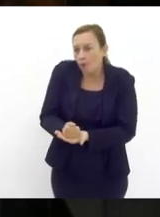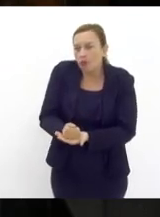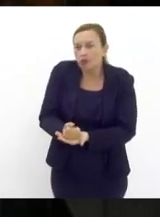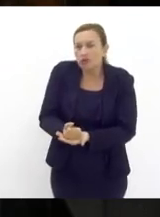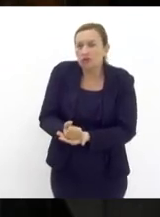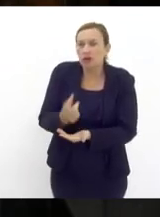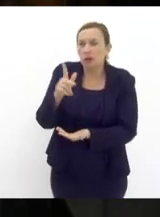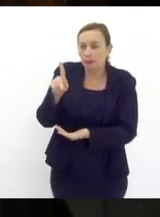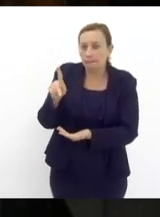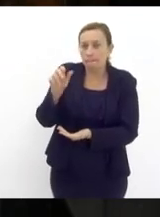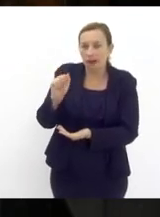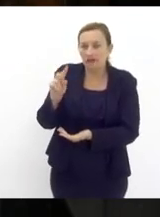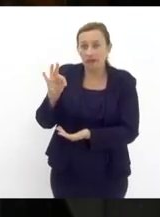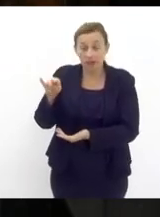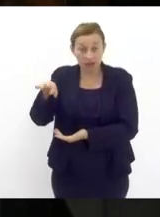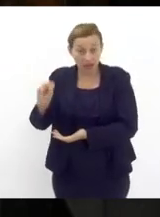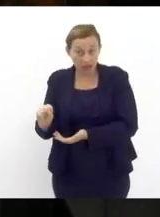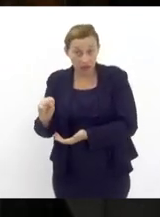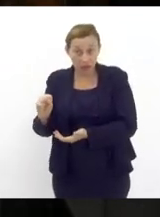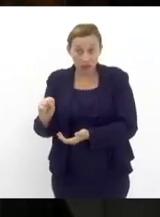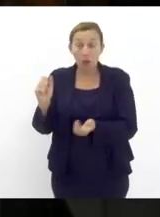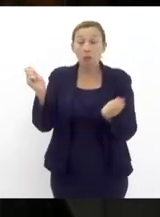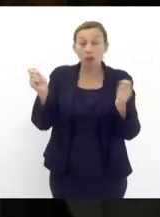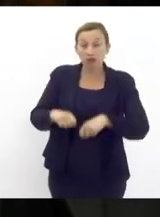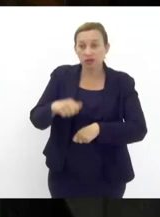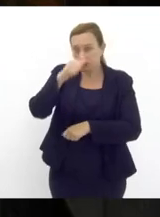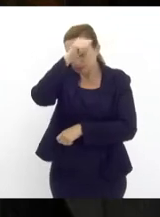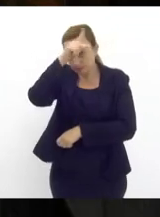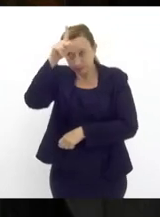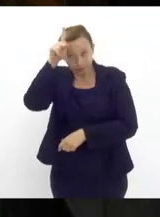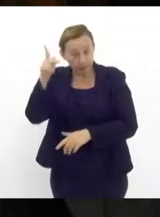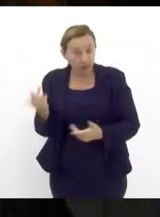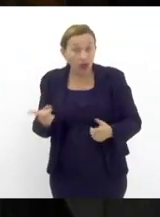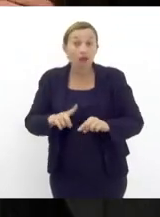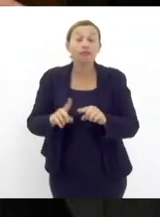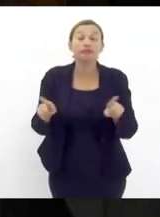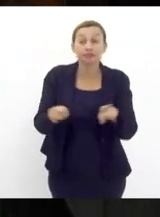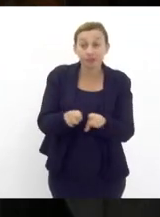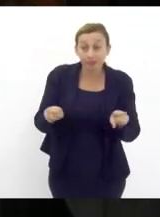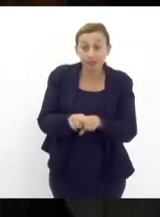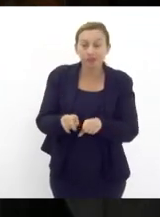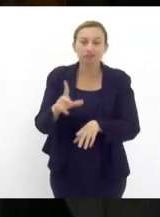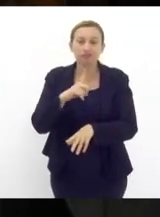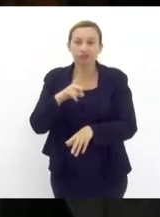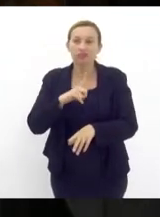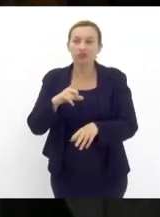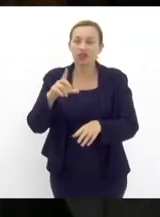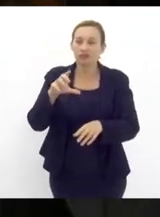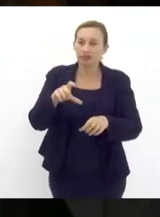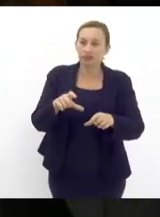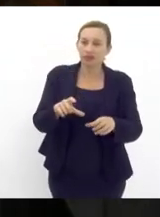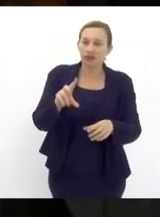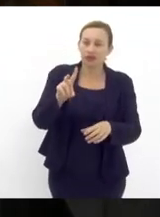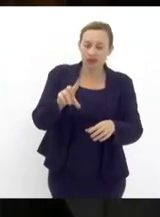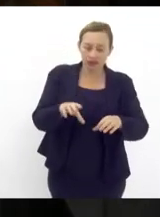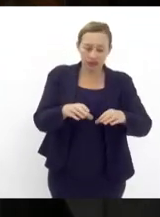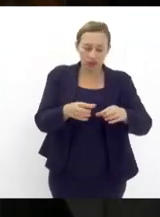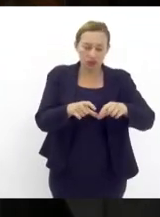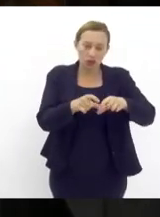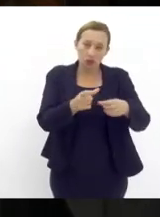públicos competência Municipal E aí também se tem vala de esgoto